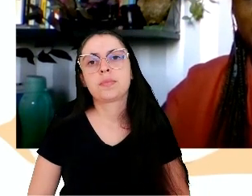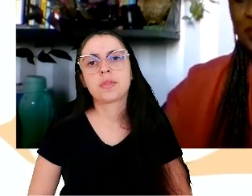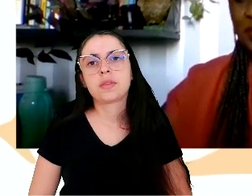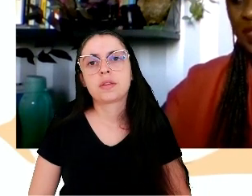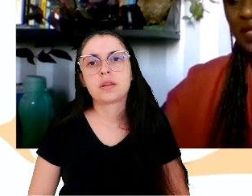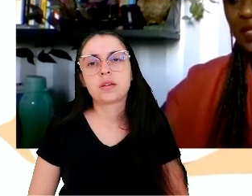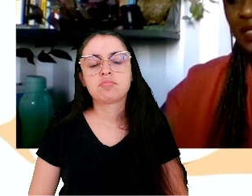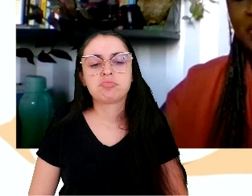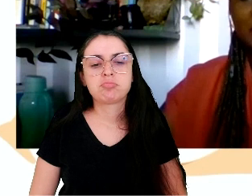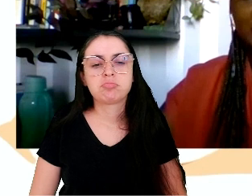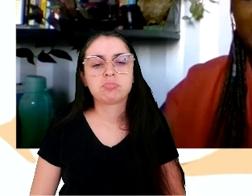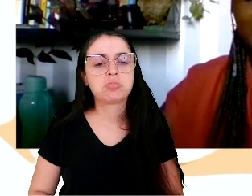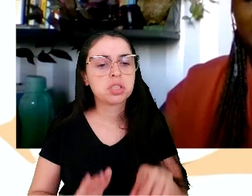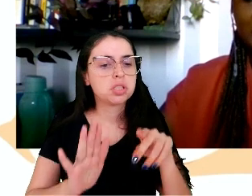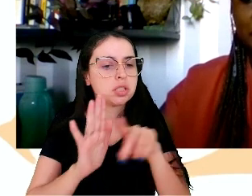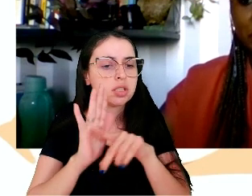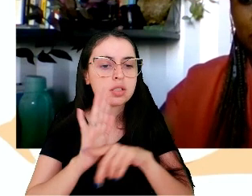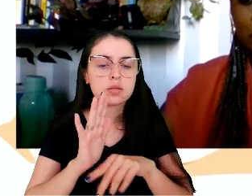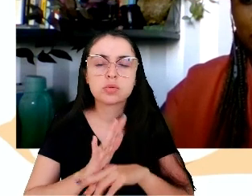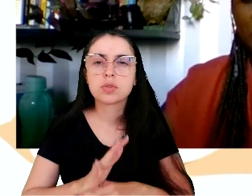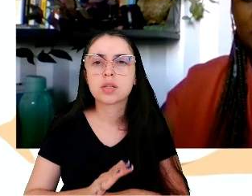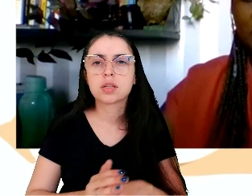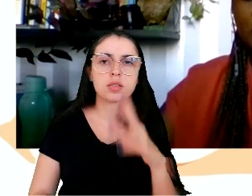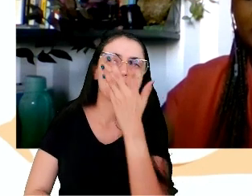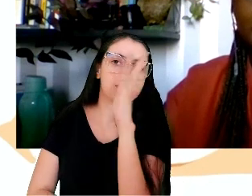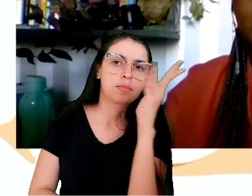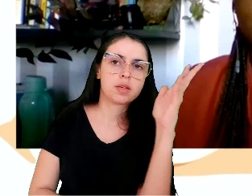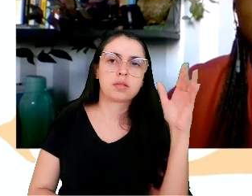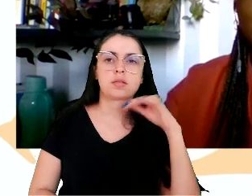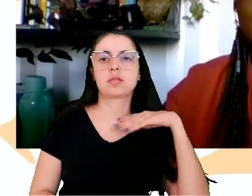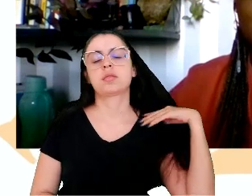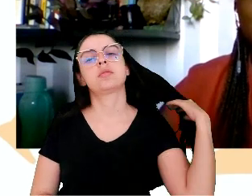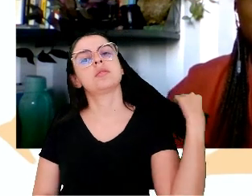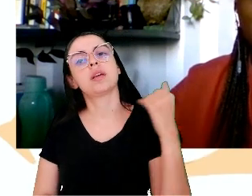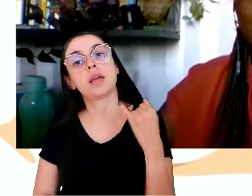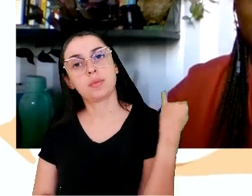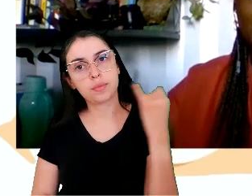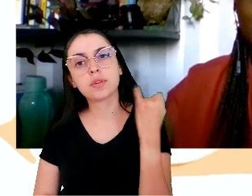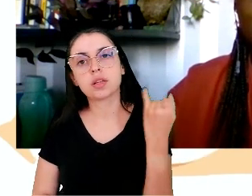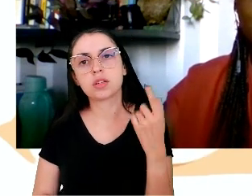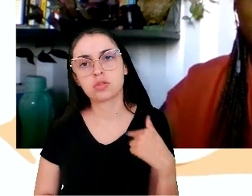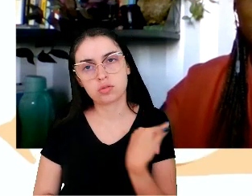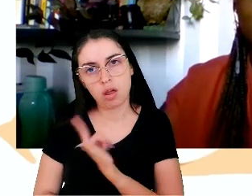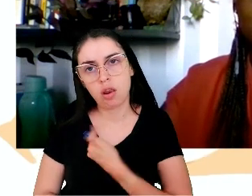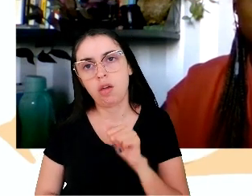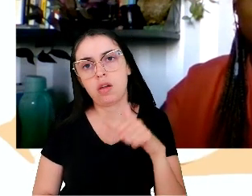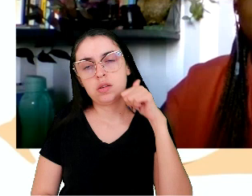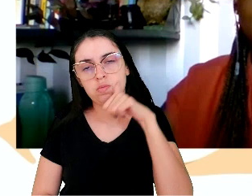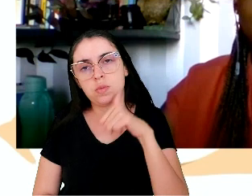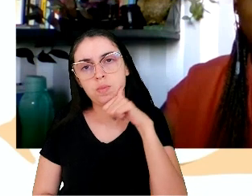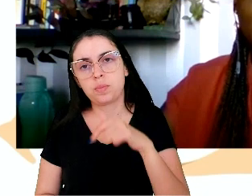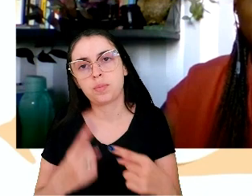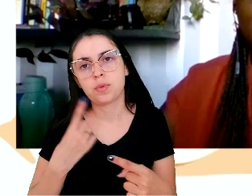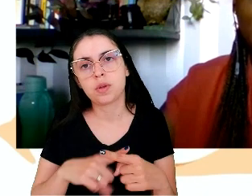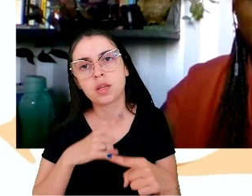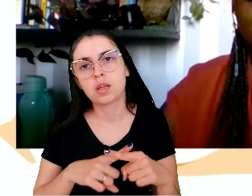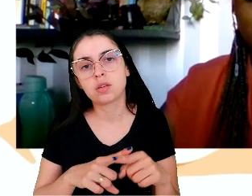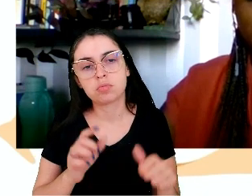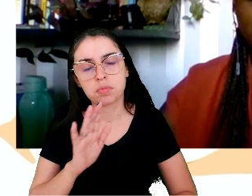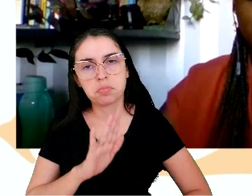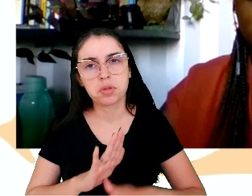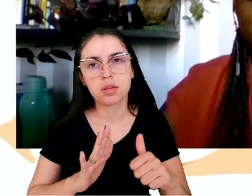As questões ambientais são de extrema importância para nós mulheres, porque somos nós as primeiras